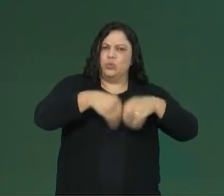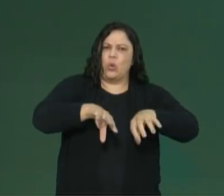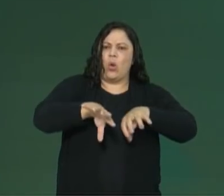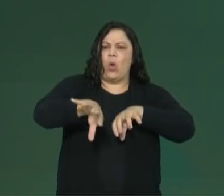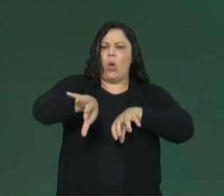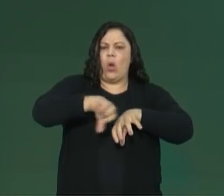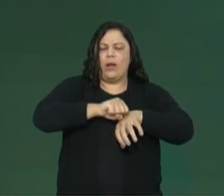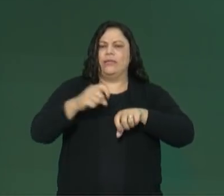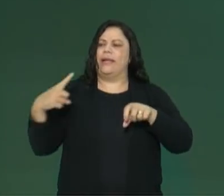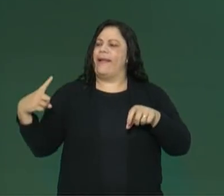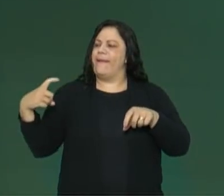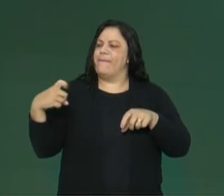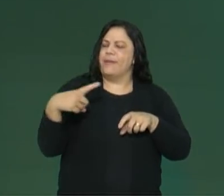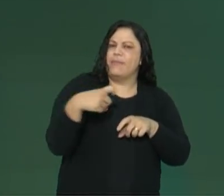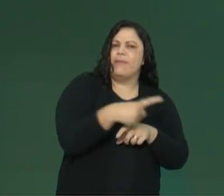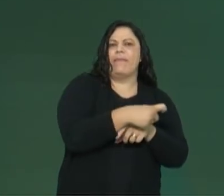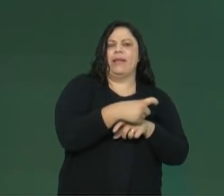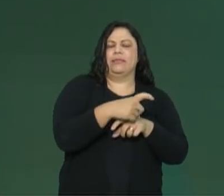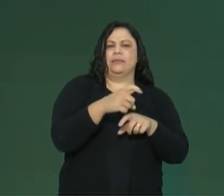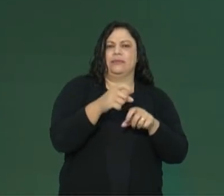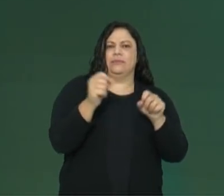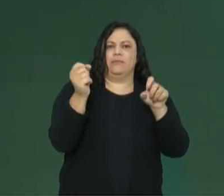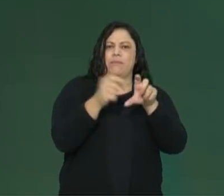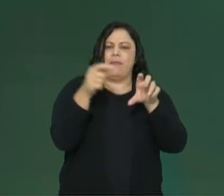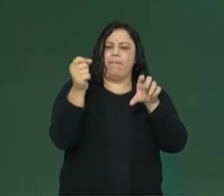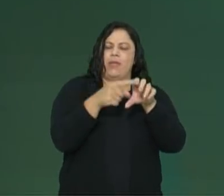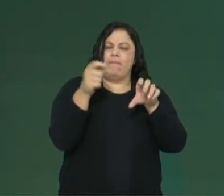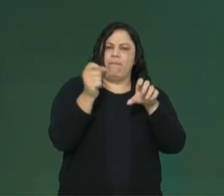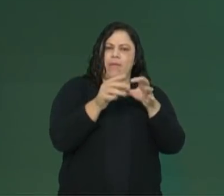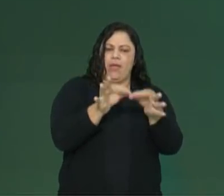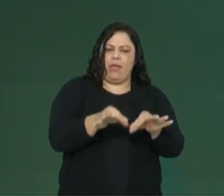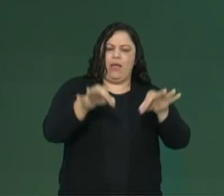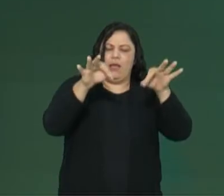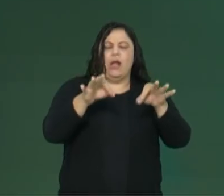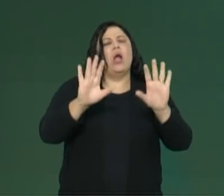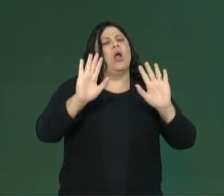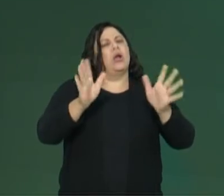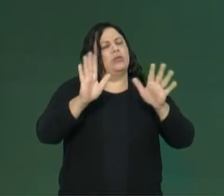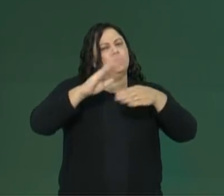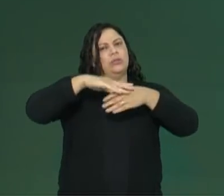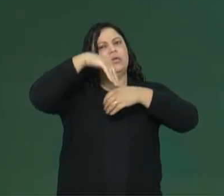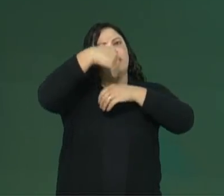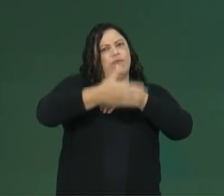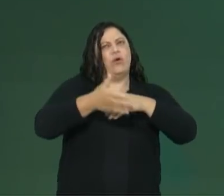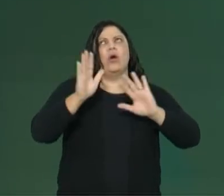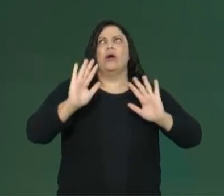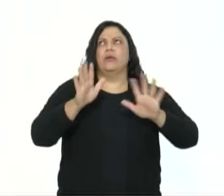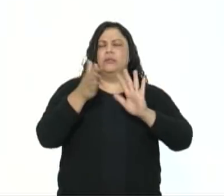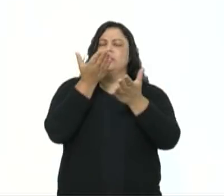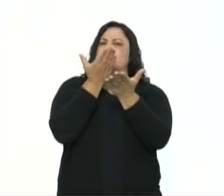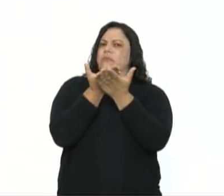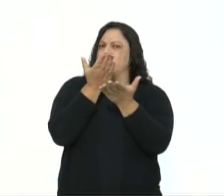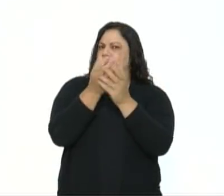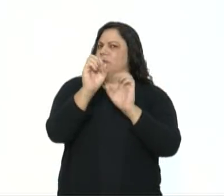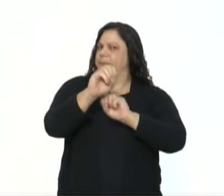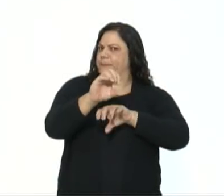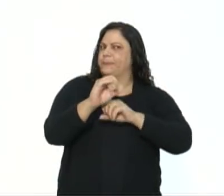os espermatozoides, mas a fecundação é fora do corpo. Já tratei isso na aula de início do reino animal.